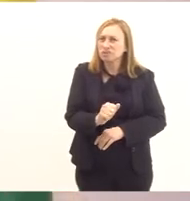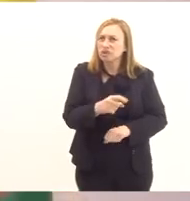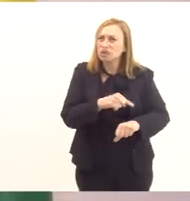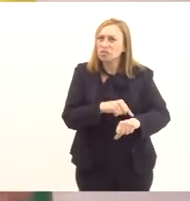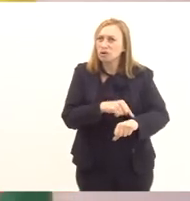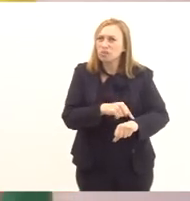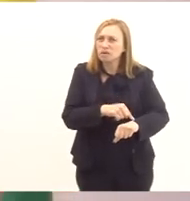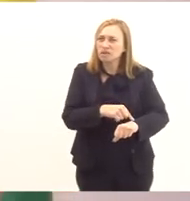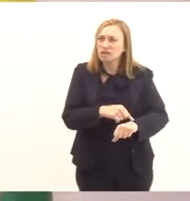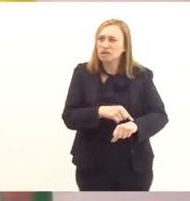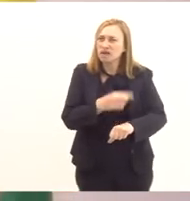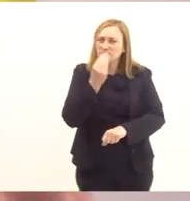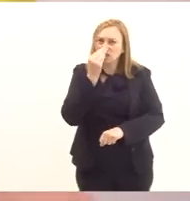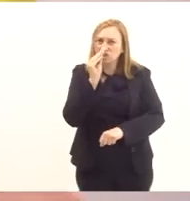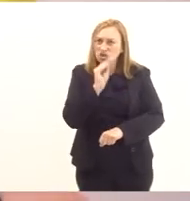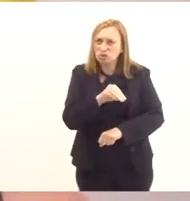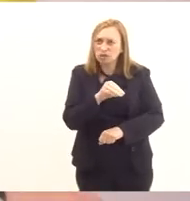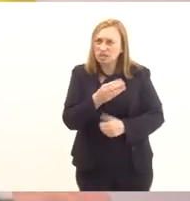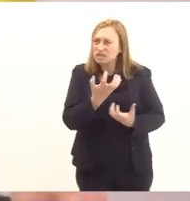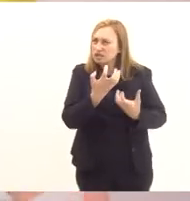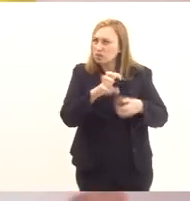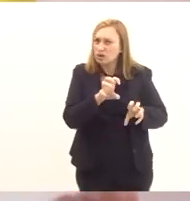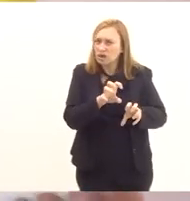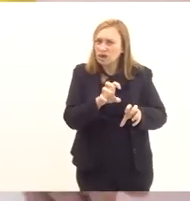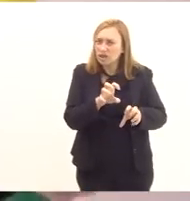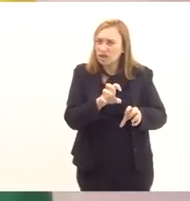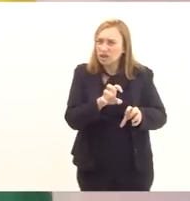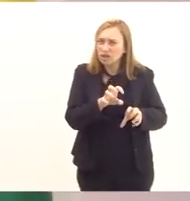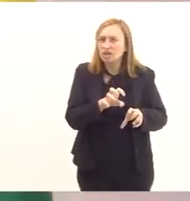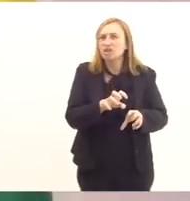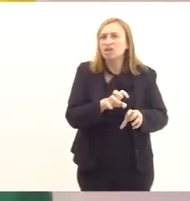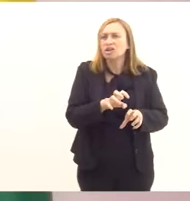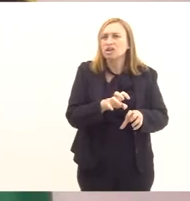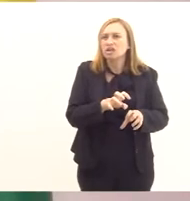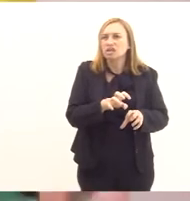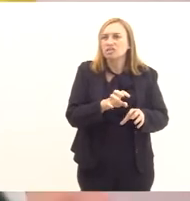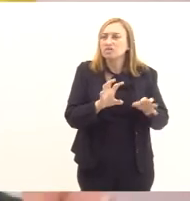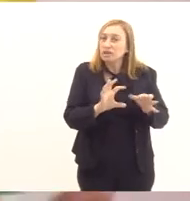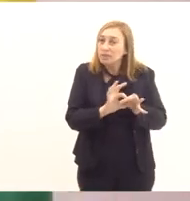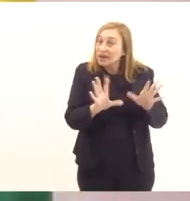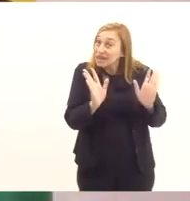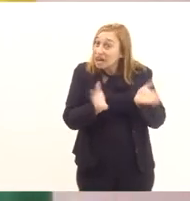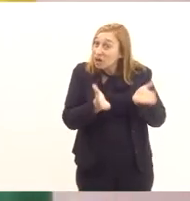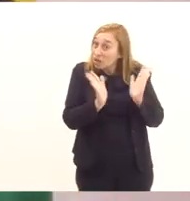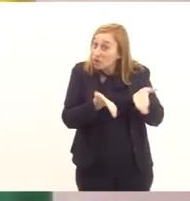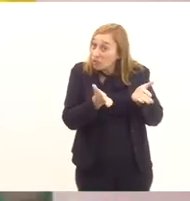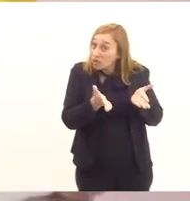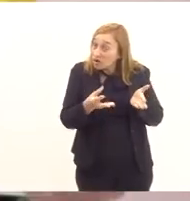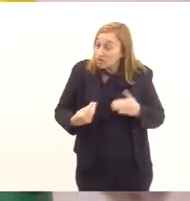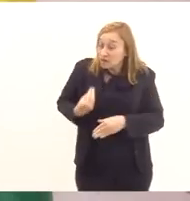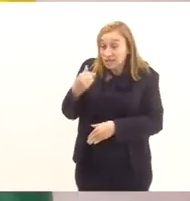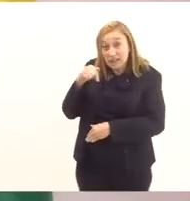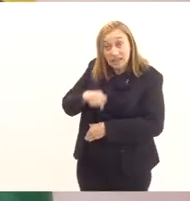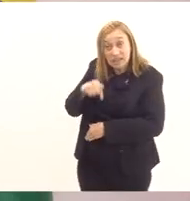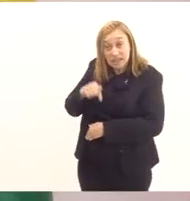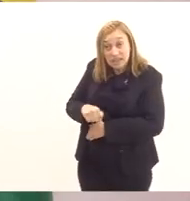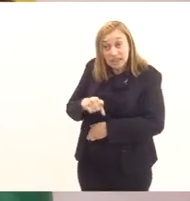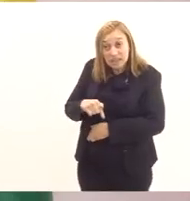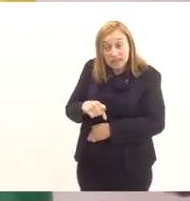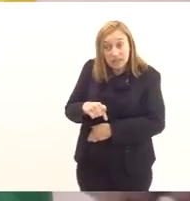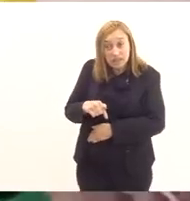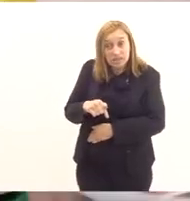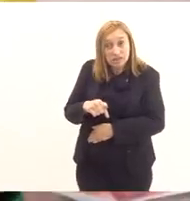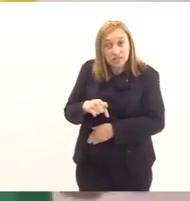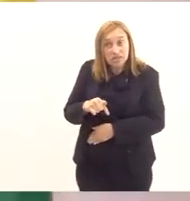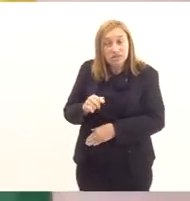aí a partir do momento que ele se nega diante de uma convocação onde foi deliberado agora para que ele esteja aqui onde de